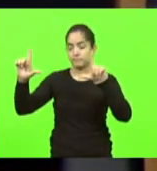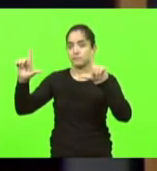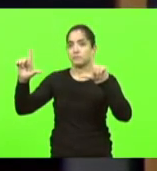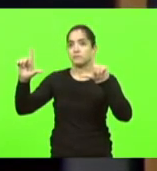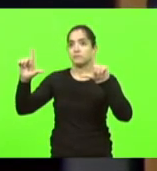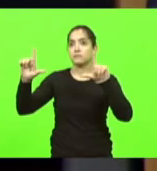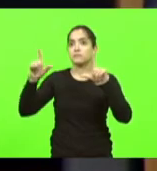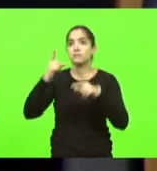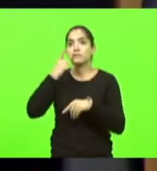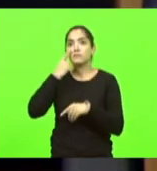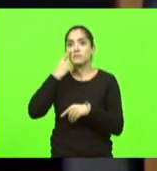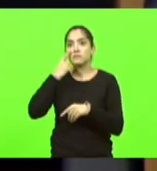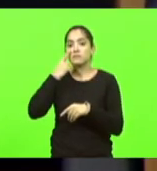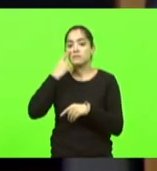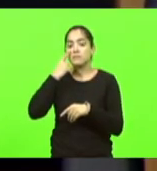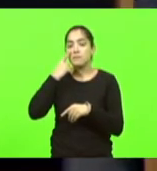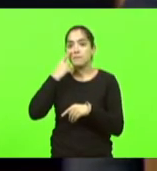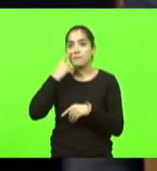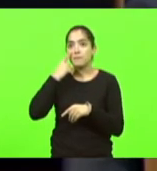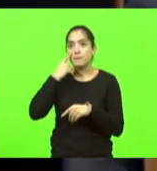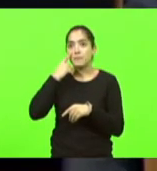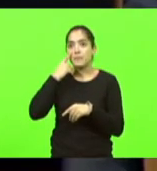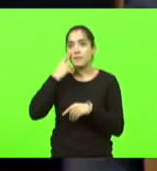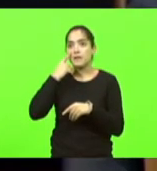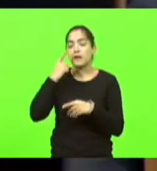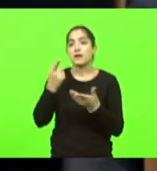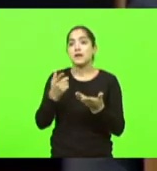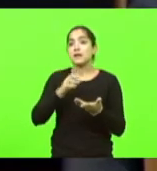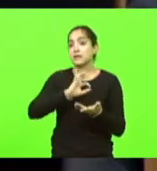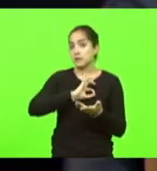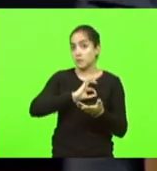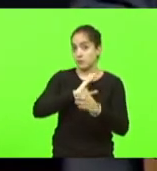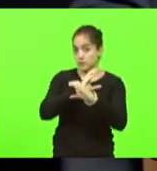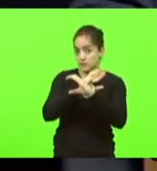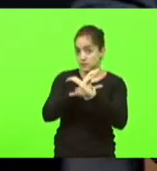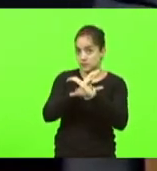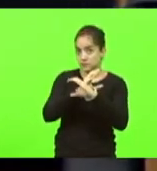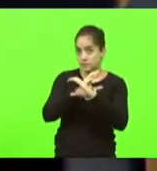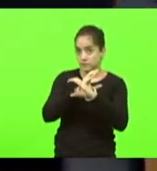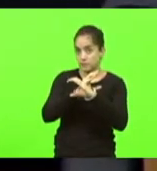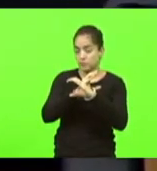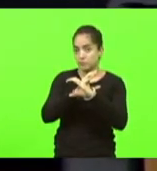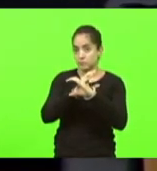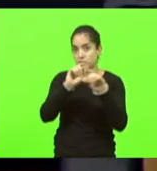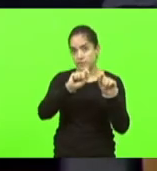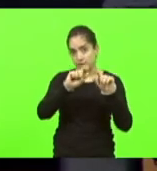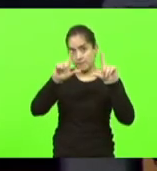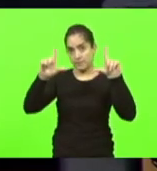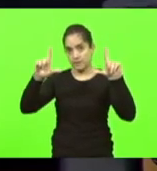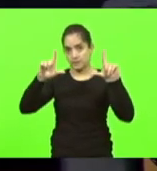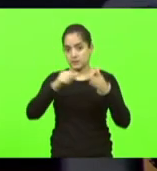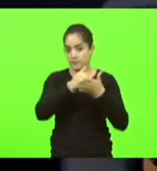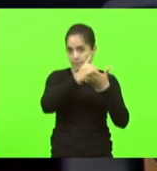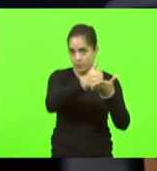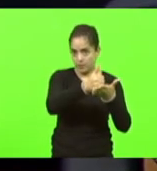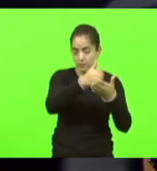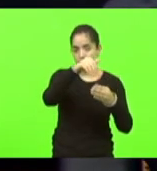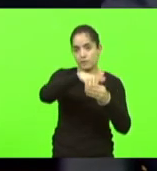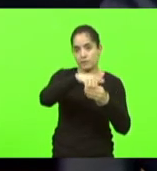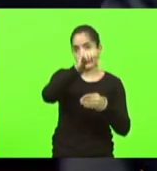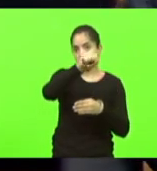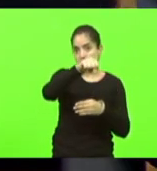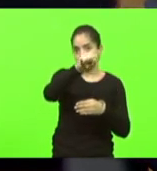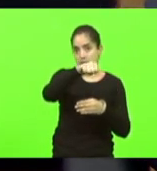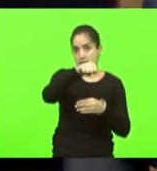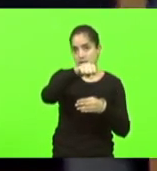para o painel e quem tá com a Polícia Civil de Santa Catarina vai aparecer no painel vai voltar sim